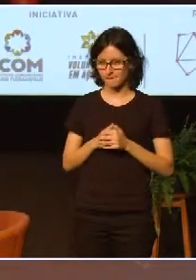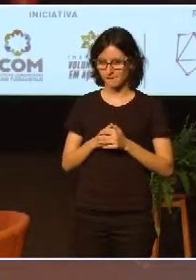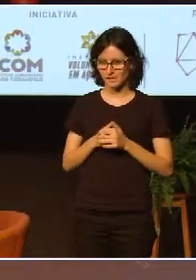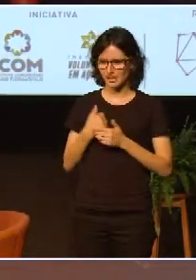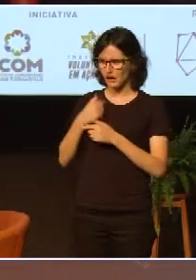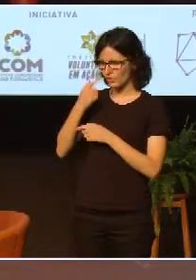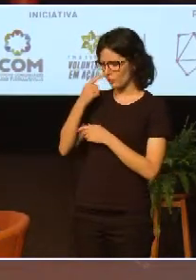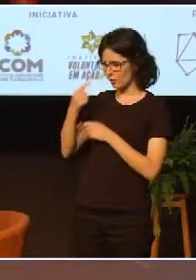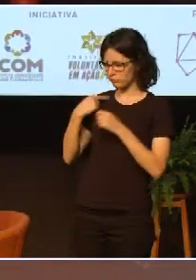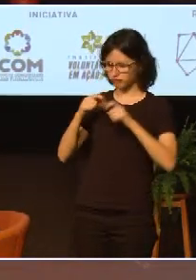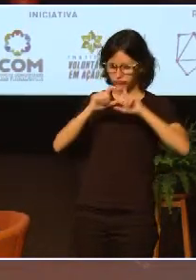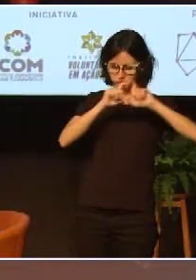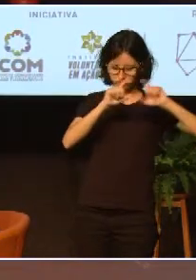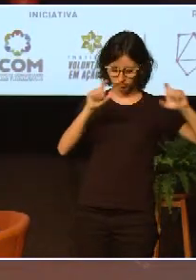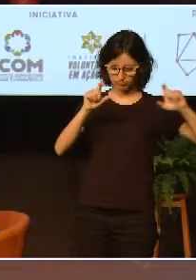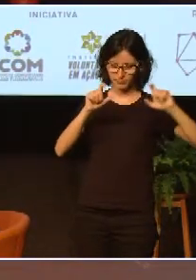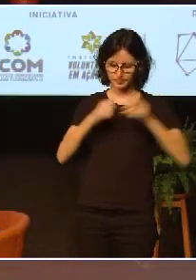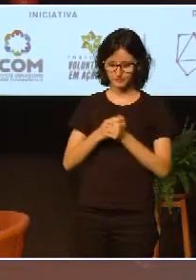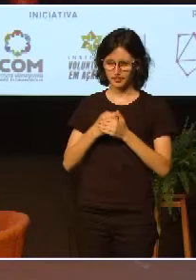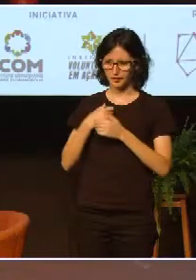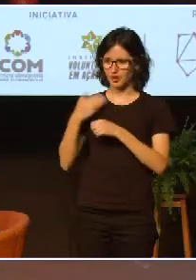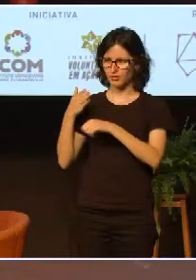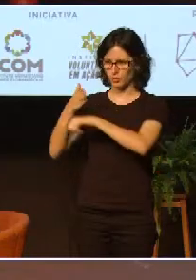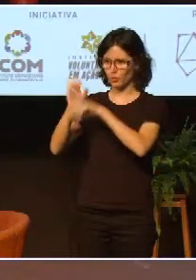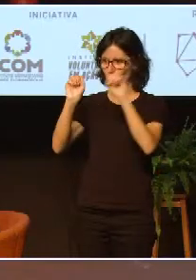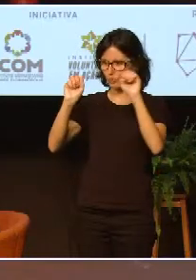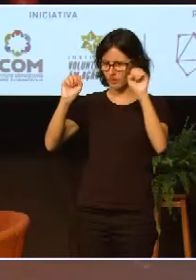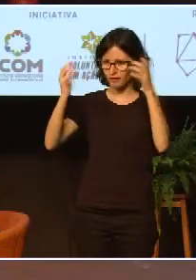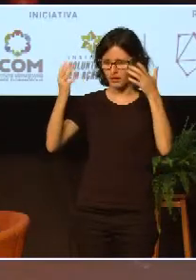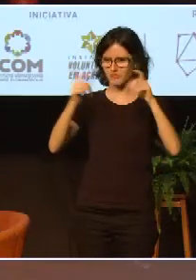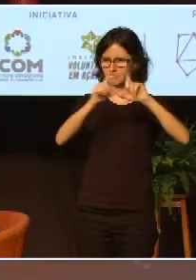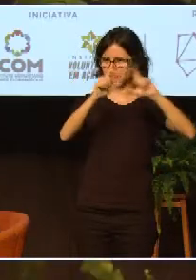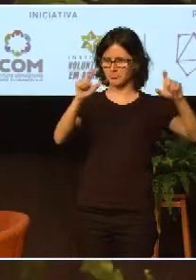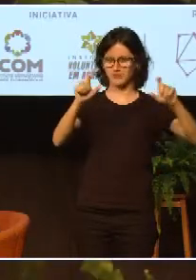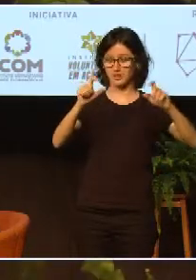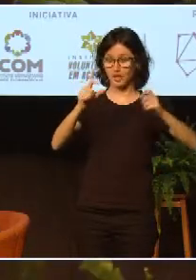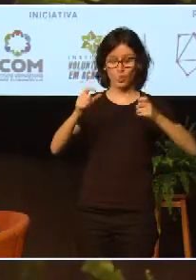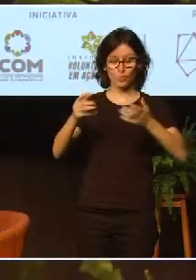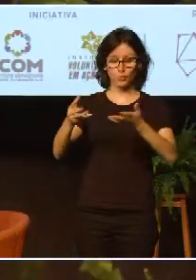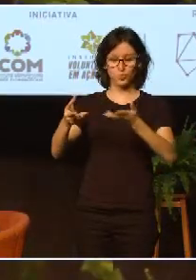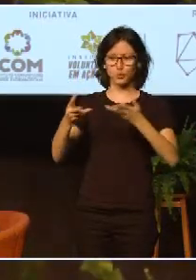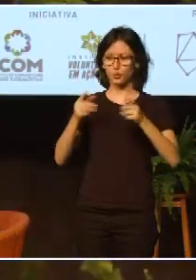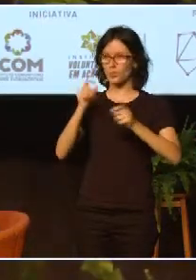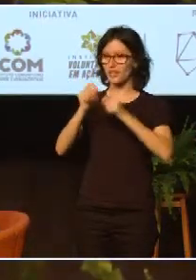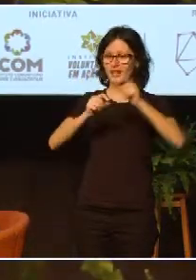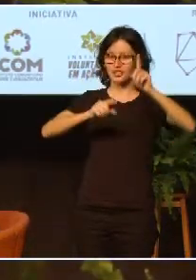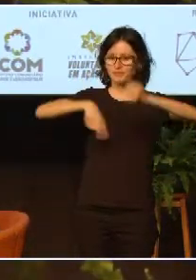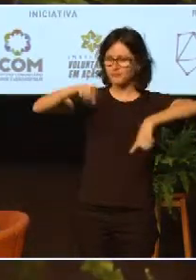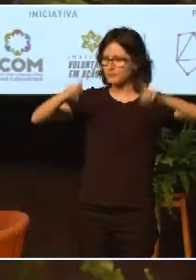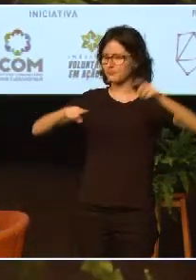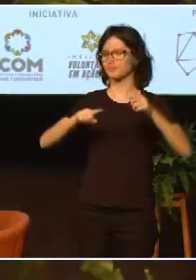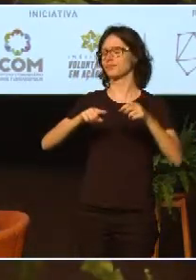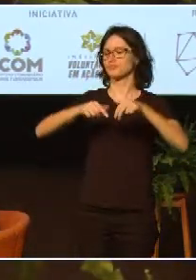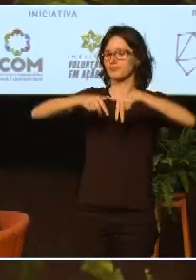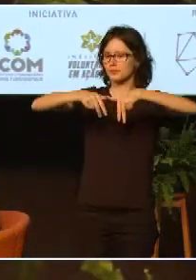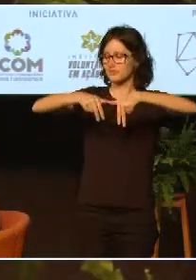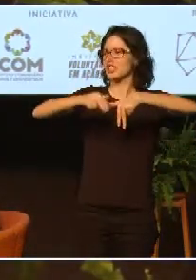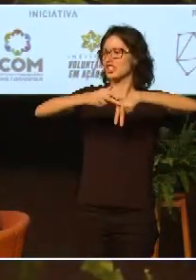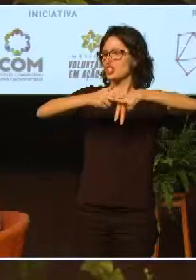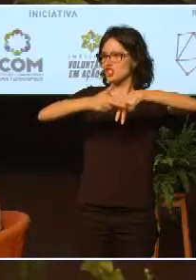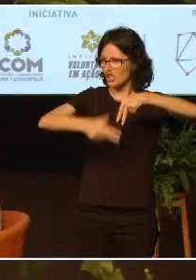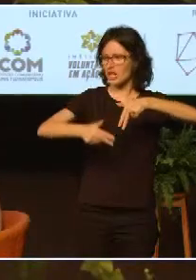Eu ouvi uma frase num evento que eu achei absolutamente sensacional. Diversidade, gênero,